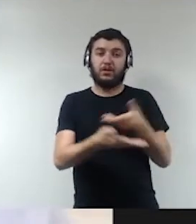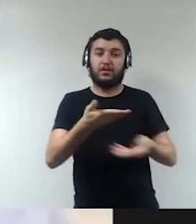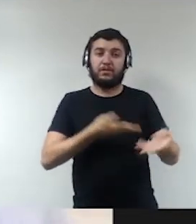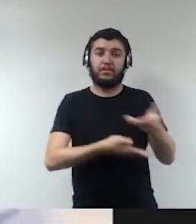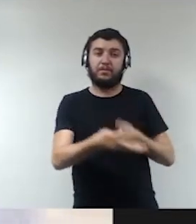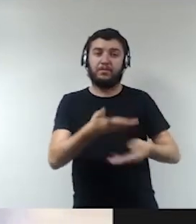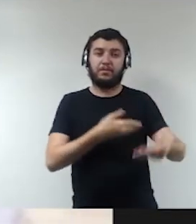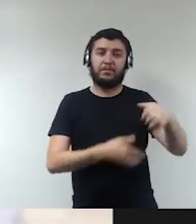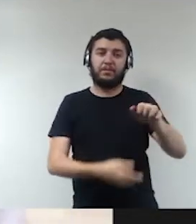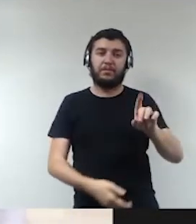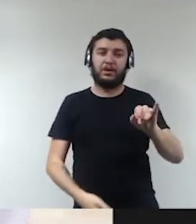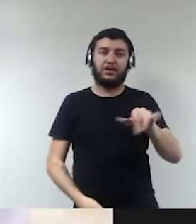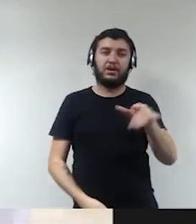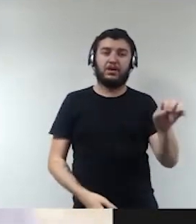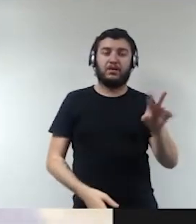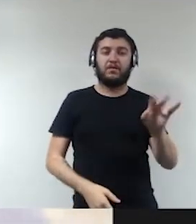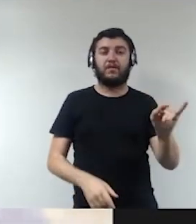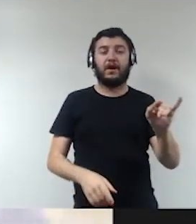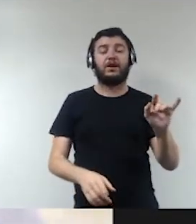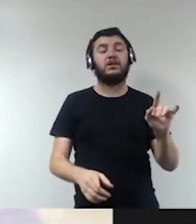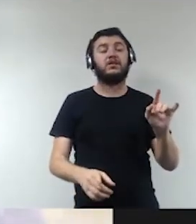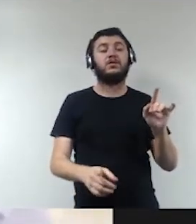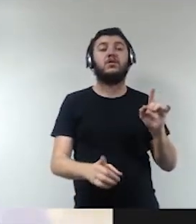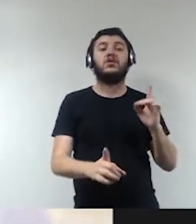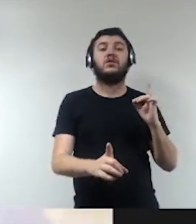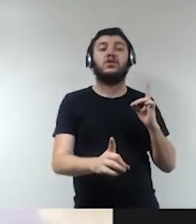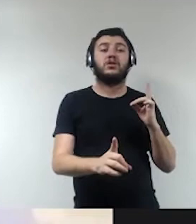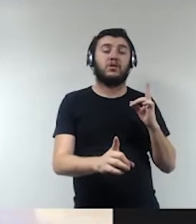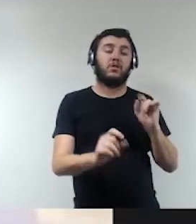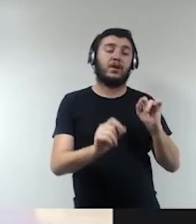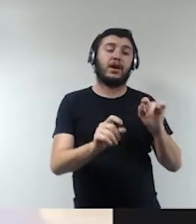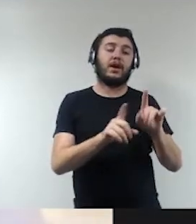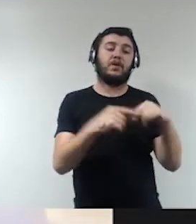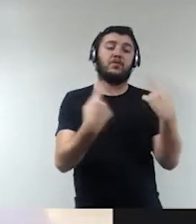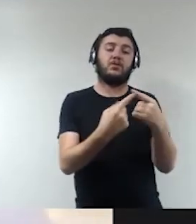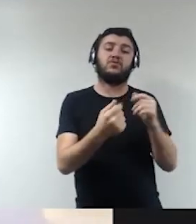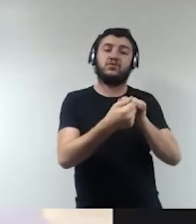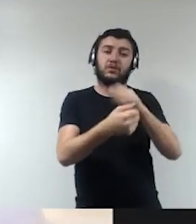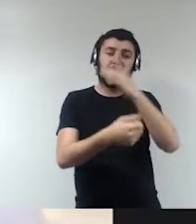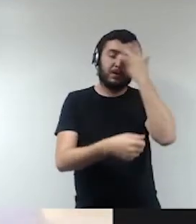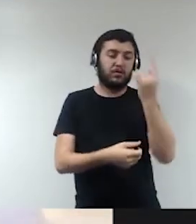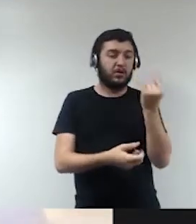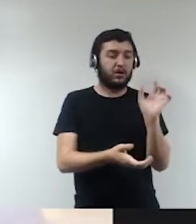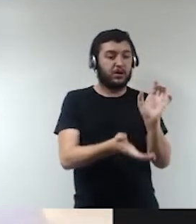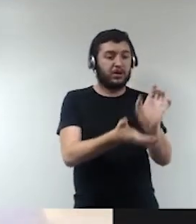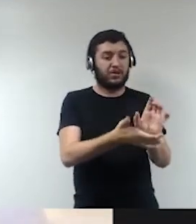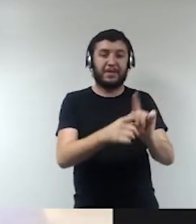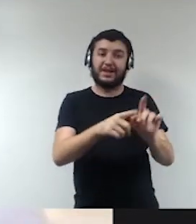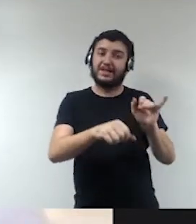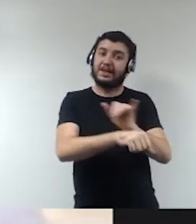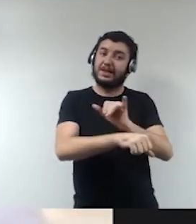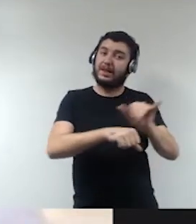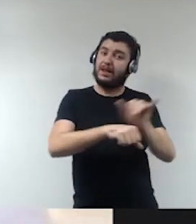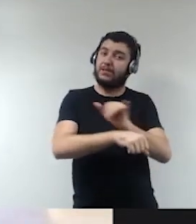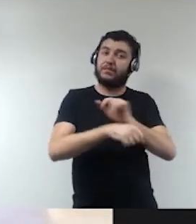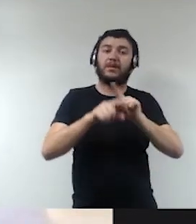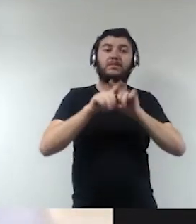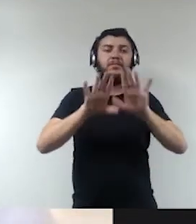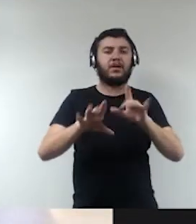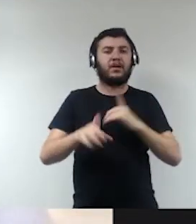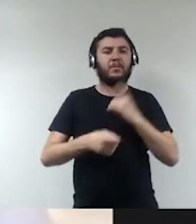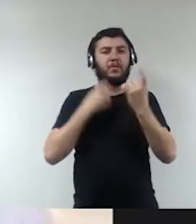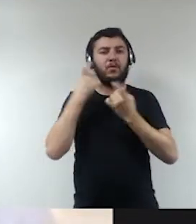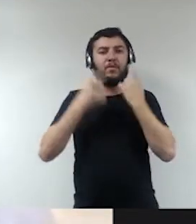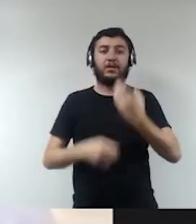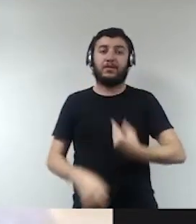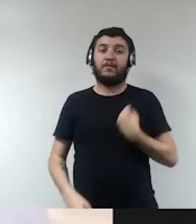apenas com credores estratégicos. Eu, particularmente, devido aqui uma preocupação de